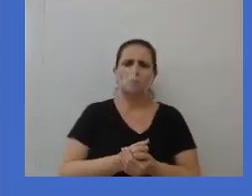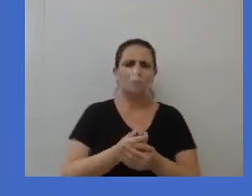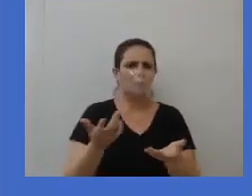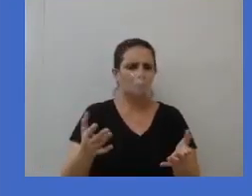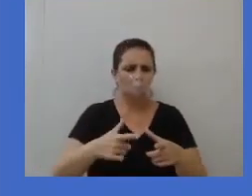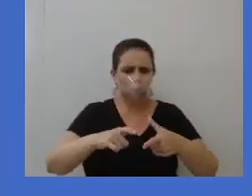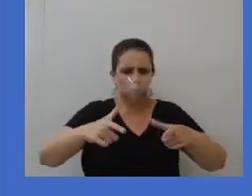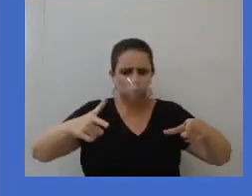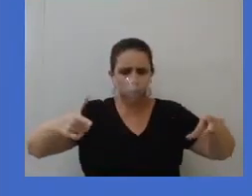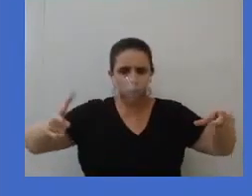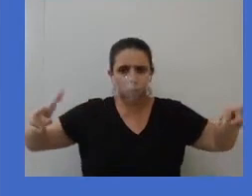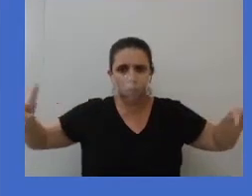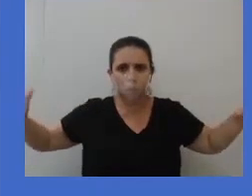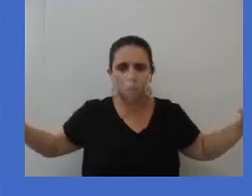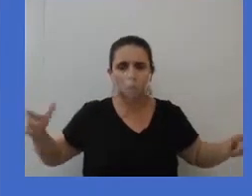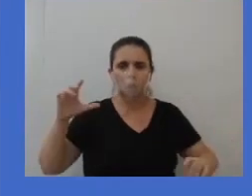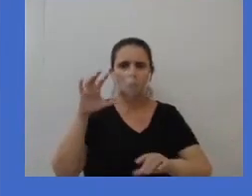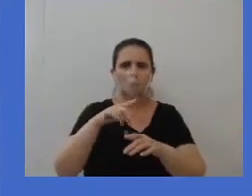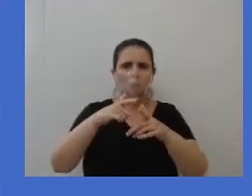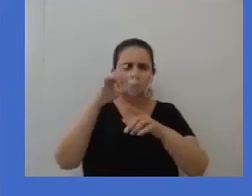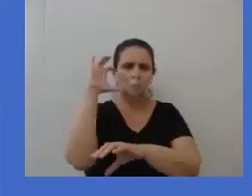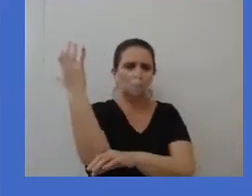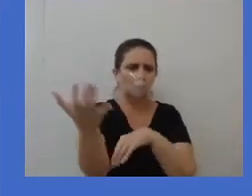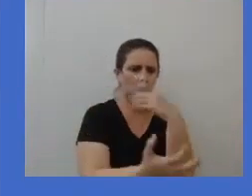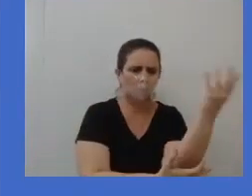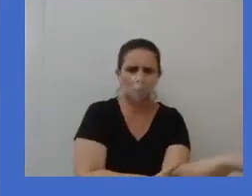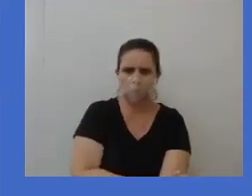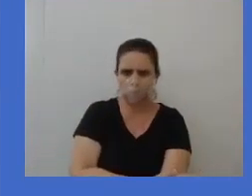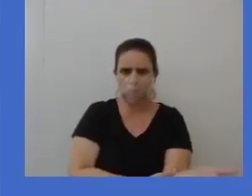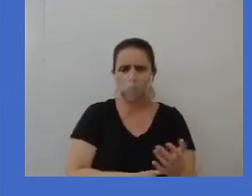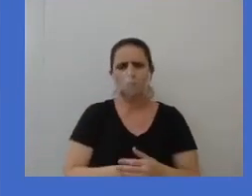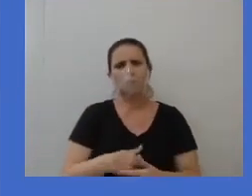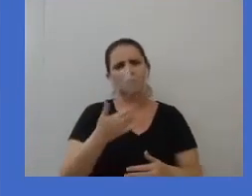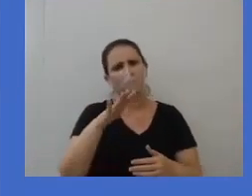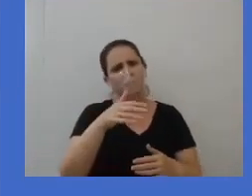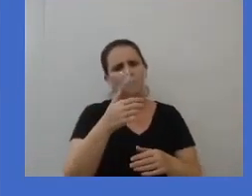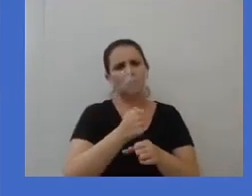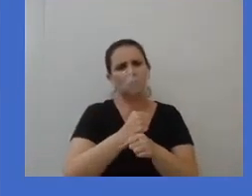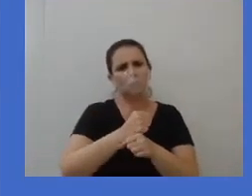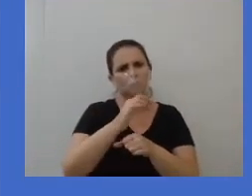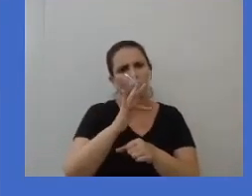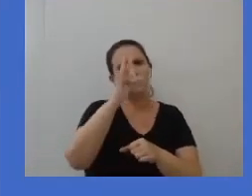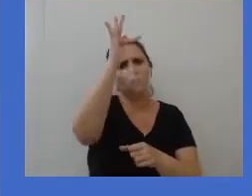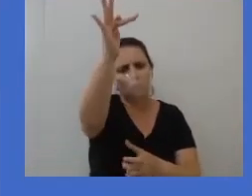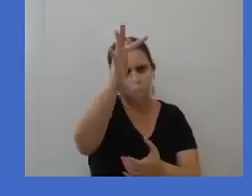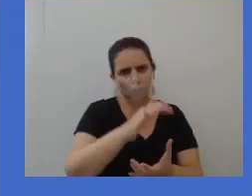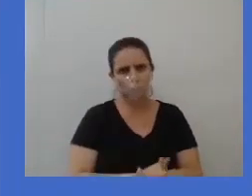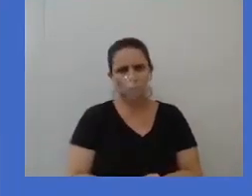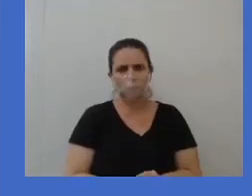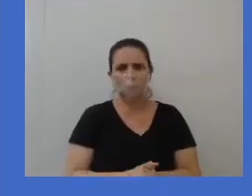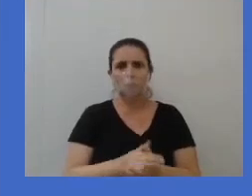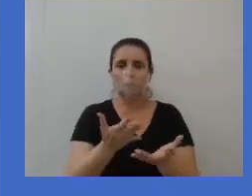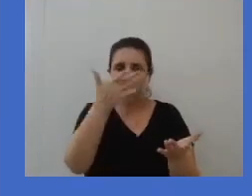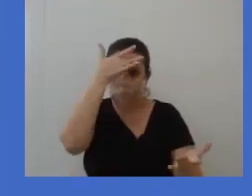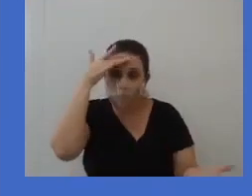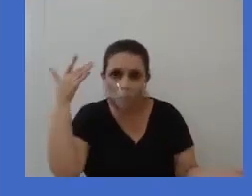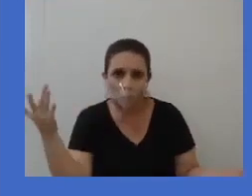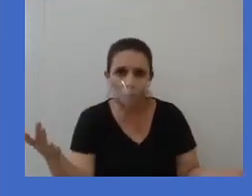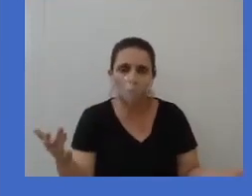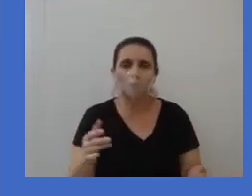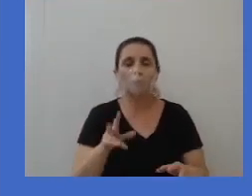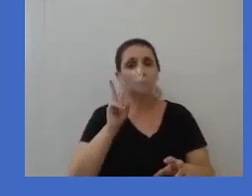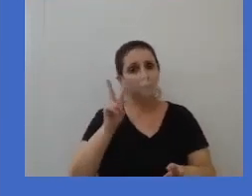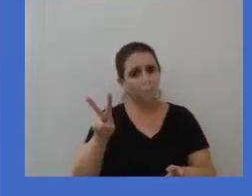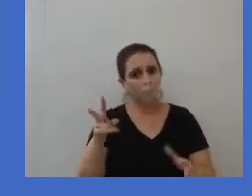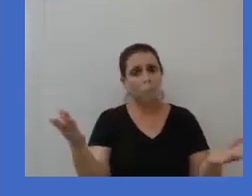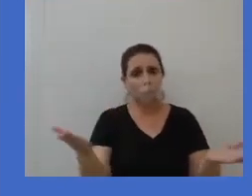descontrole crescente da destruição florestal na região nos anos seguintes. Minha gente, vamos ver